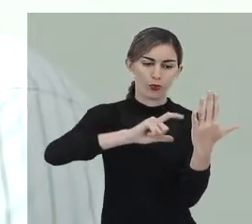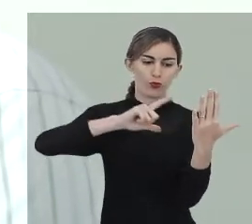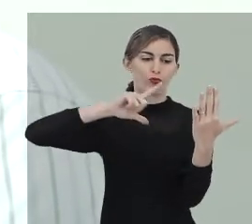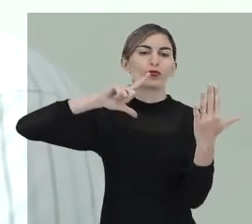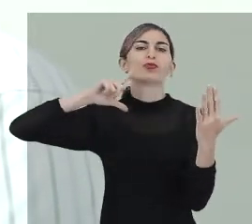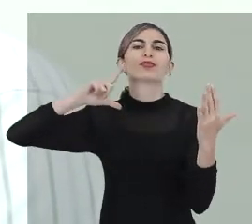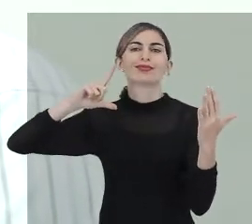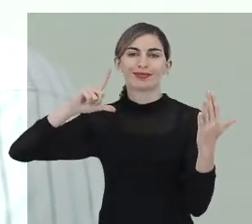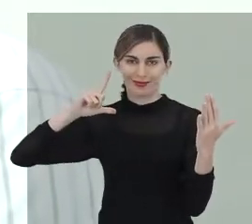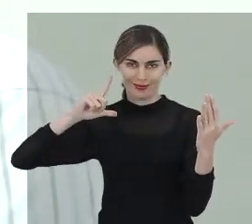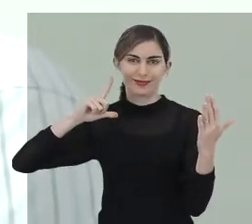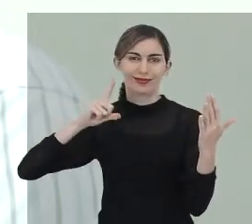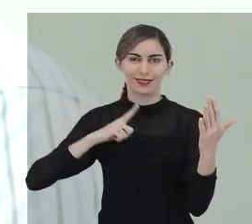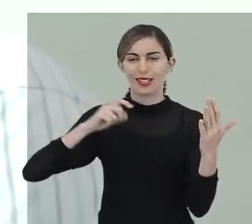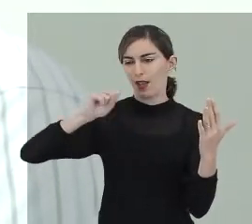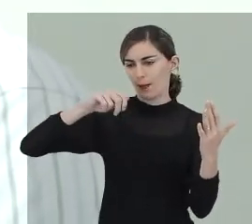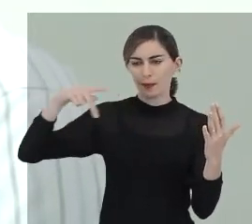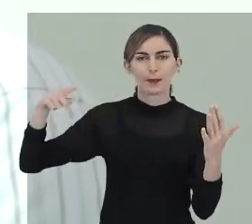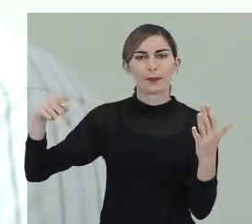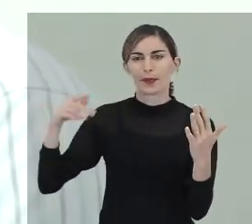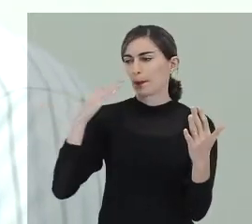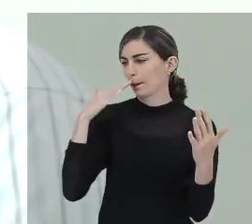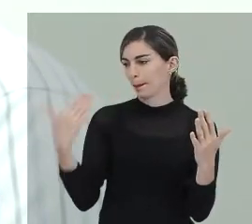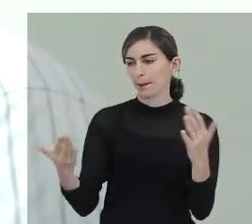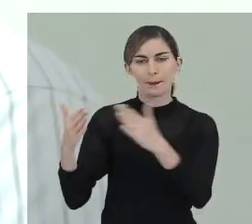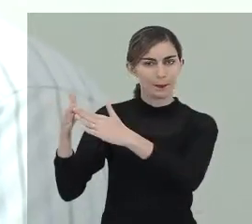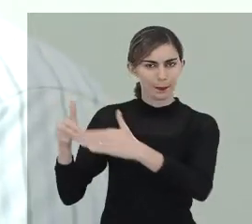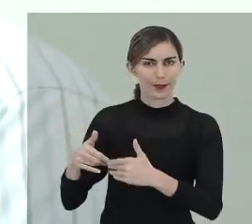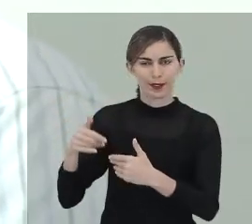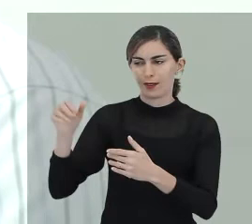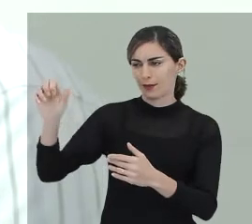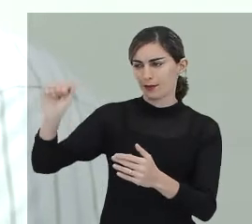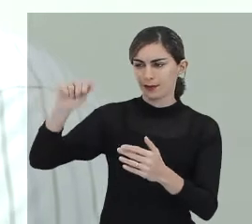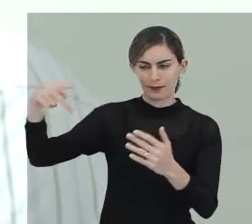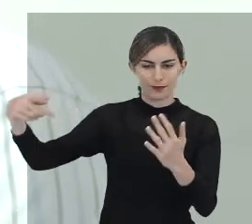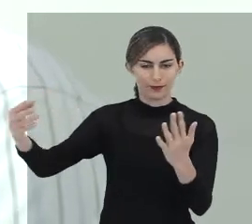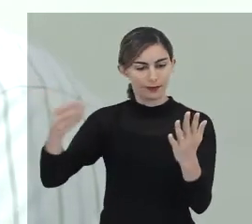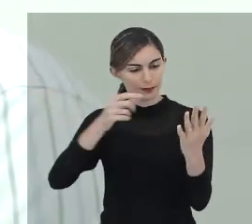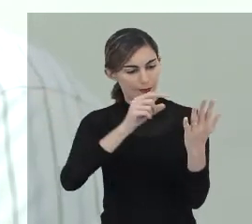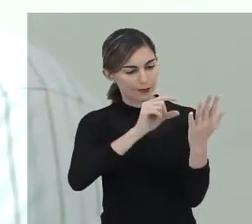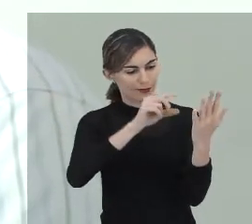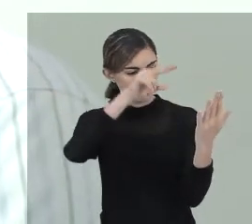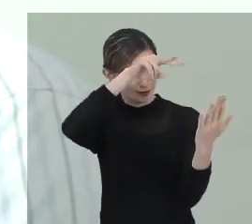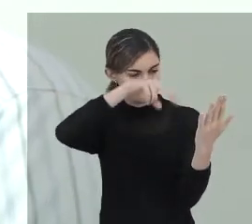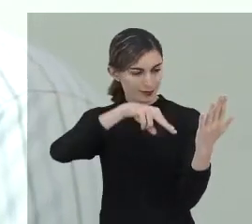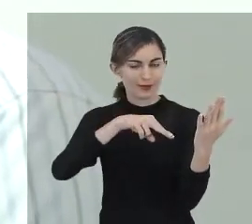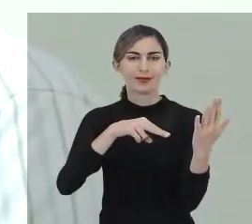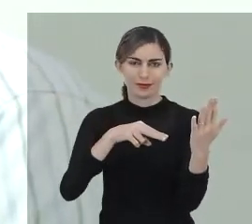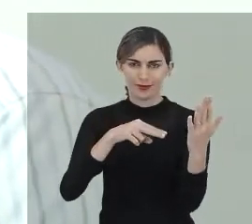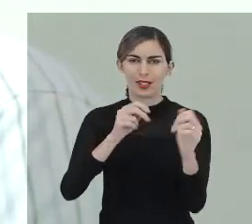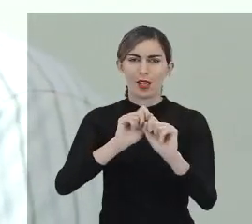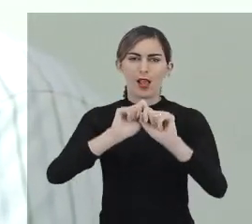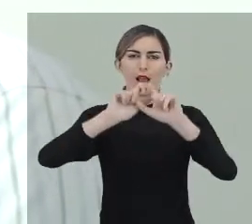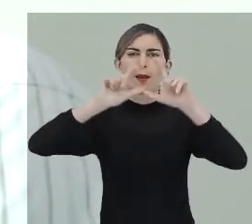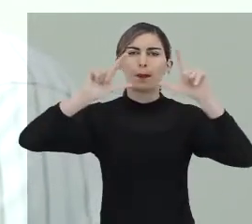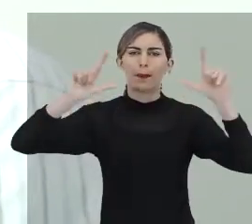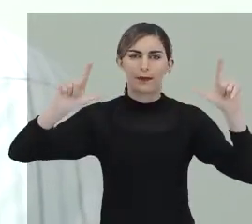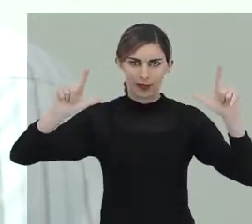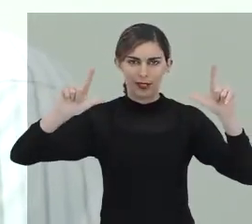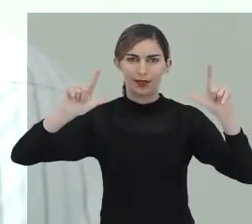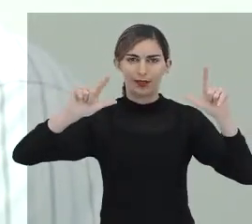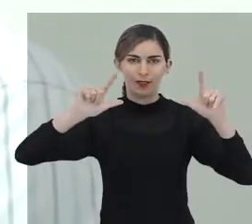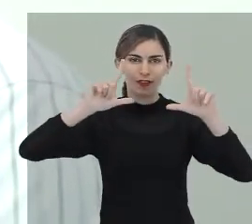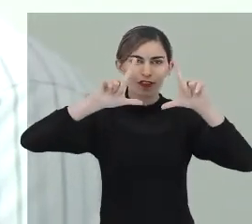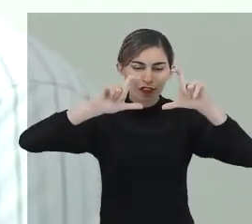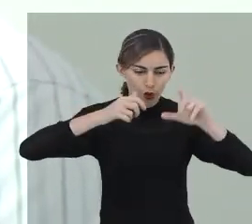Então, você está no seu aplicativo, solicita, chama uma intenção do sistema operacional de abrir a câmera, ele abre a